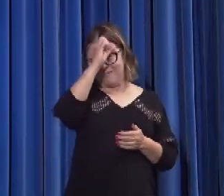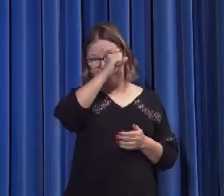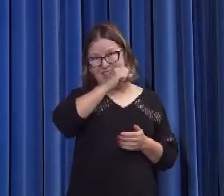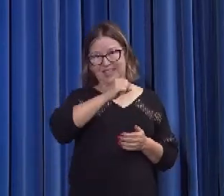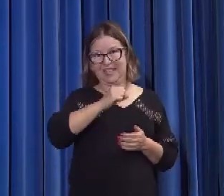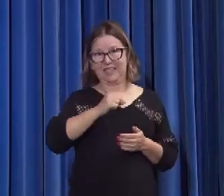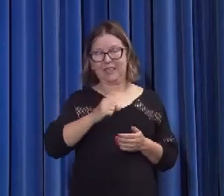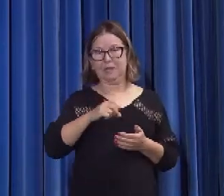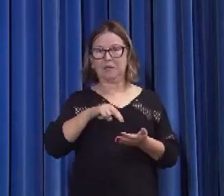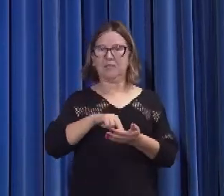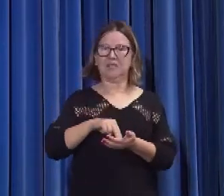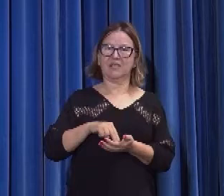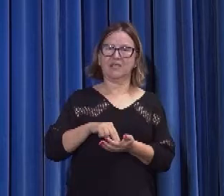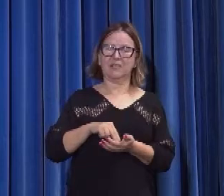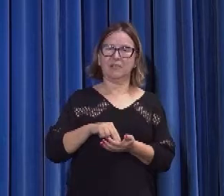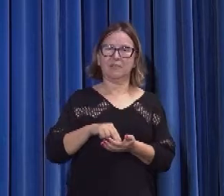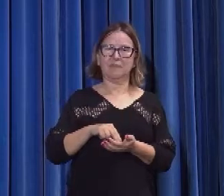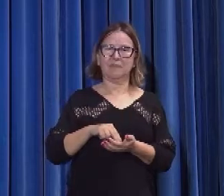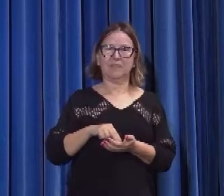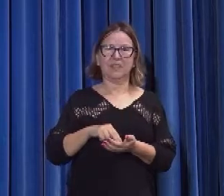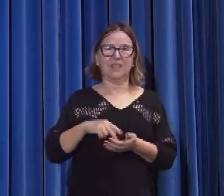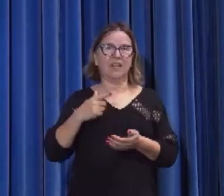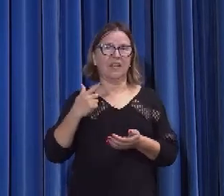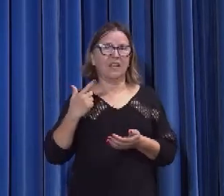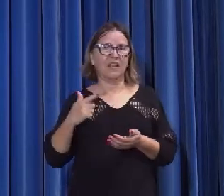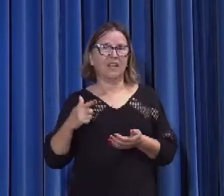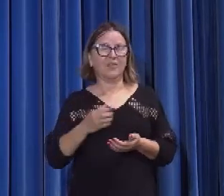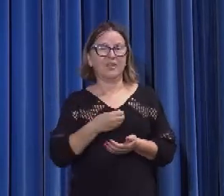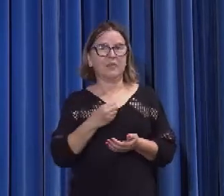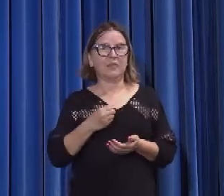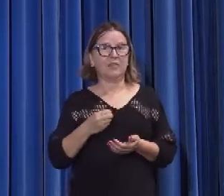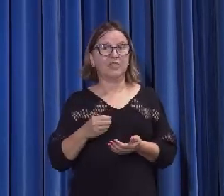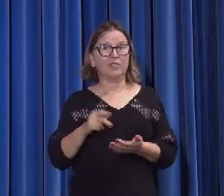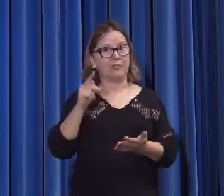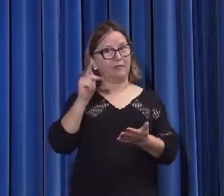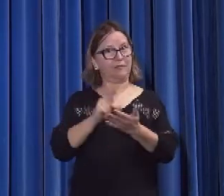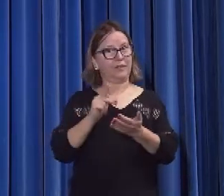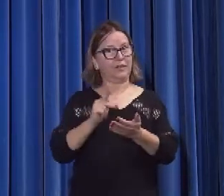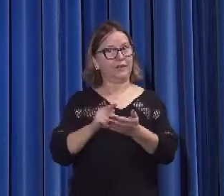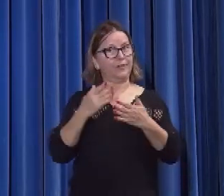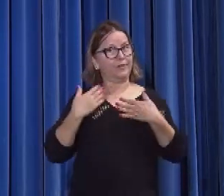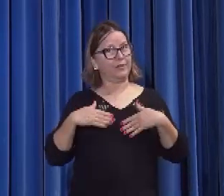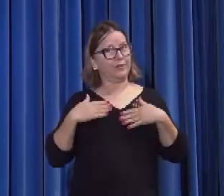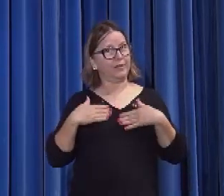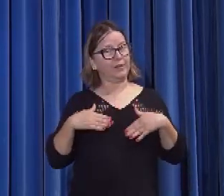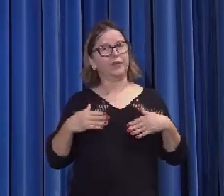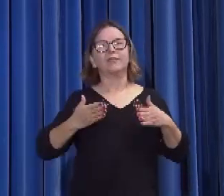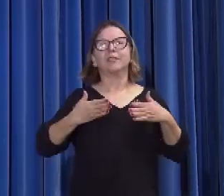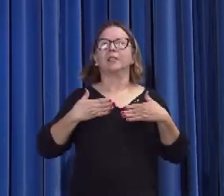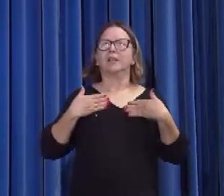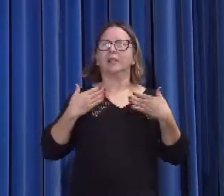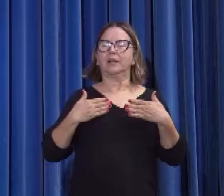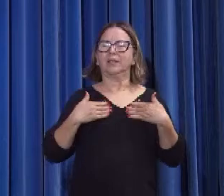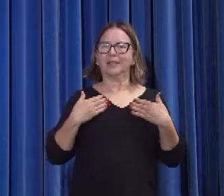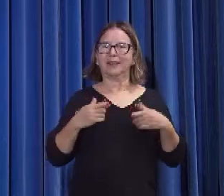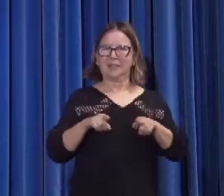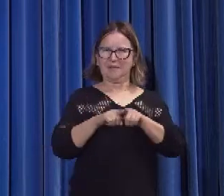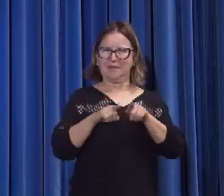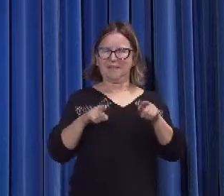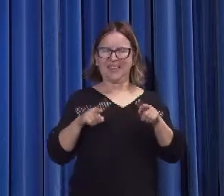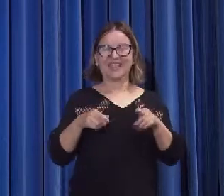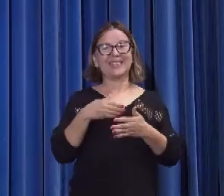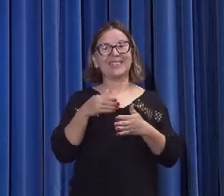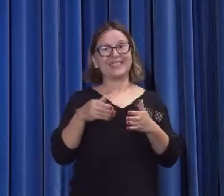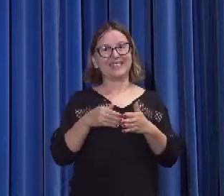verdadeiro descanso e alegria, a qual deve possuir todo aquele que é uma nova criatura em Cristo. São